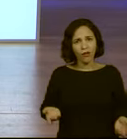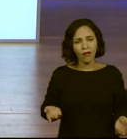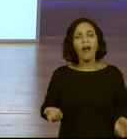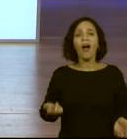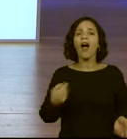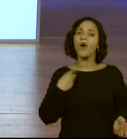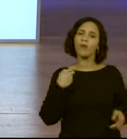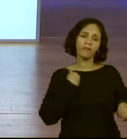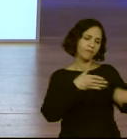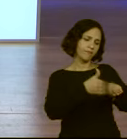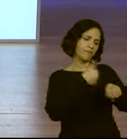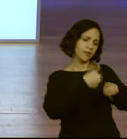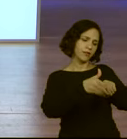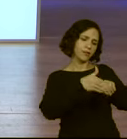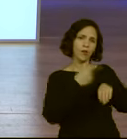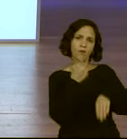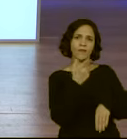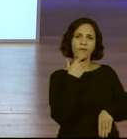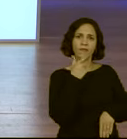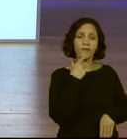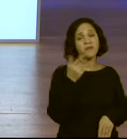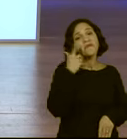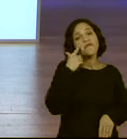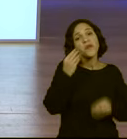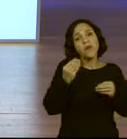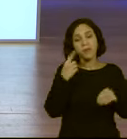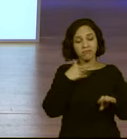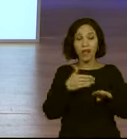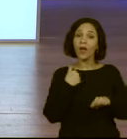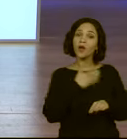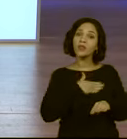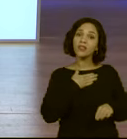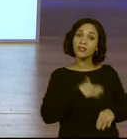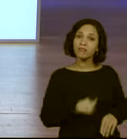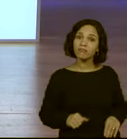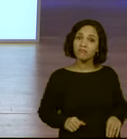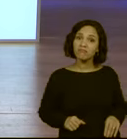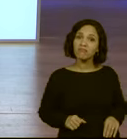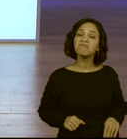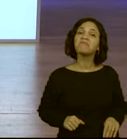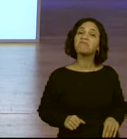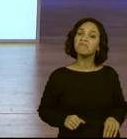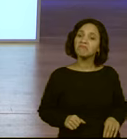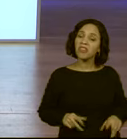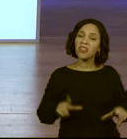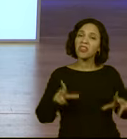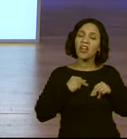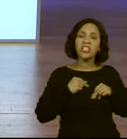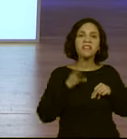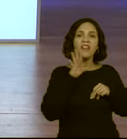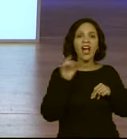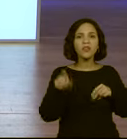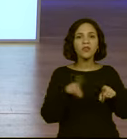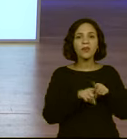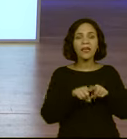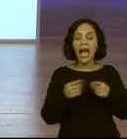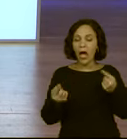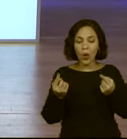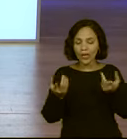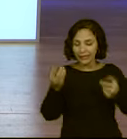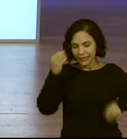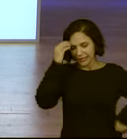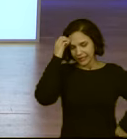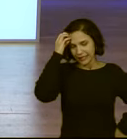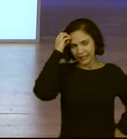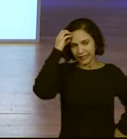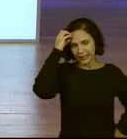nisso eu falei eu vou pintar um tênis de vermelho e vou ver como fica eu gostei eu falei nossa eu tenho certeza que vai ficar legal de azul e agora que